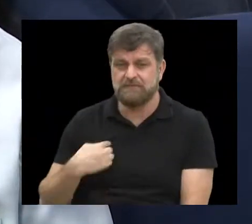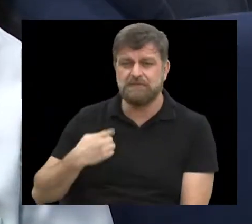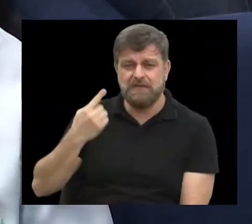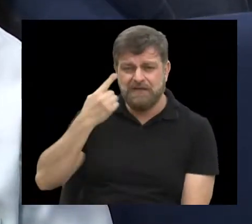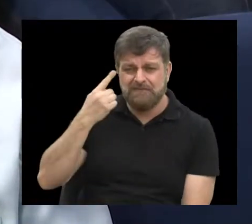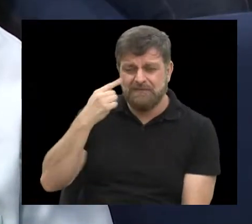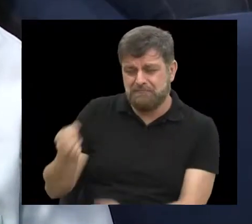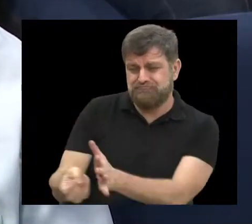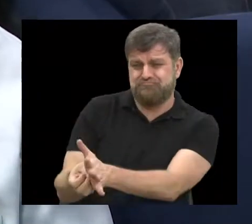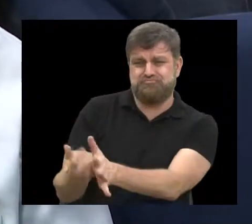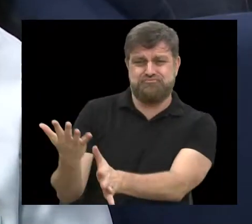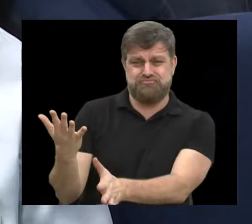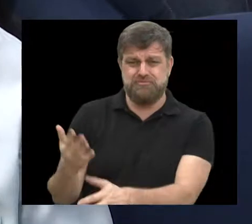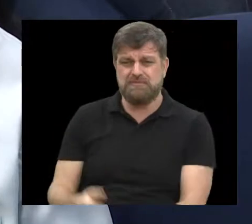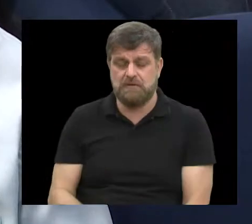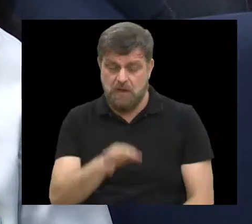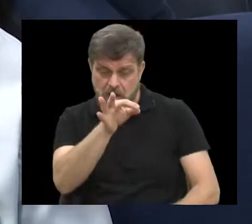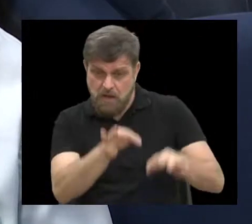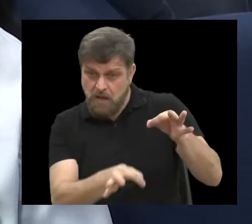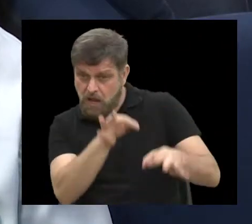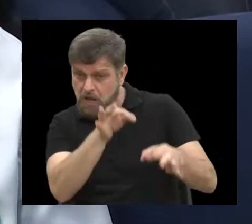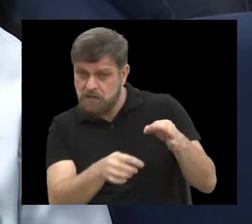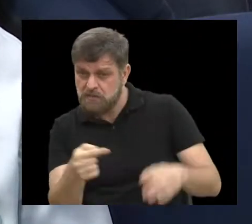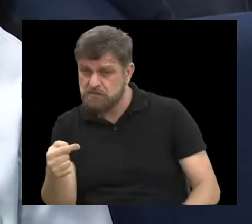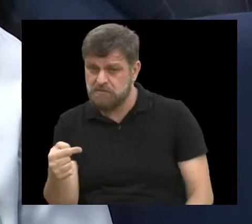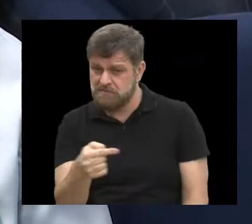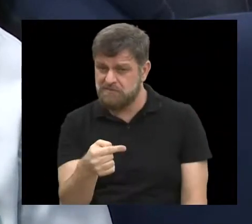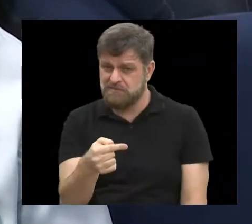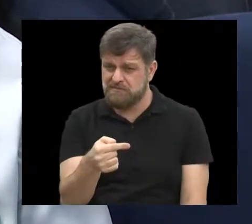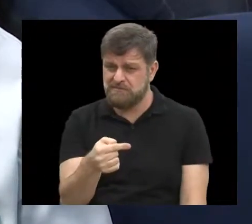poucos, em que a justiça